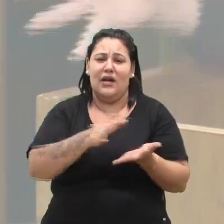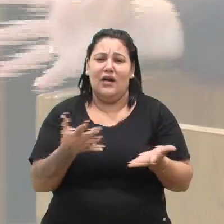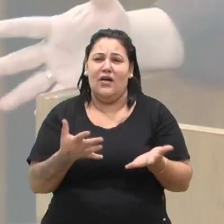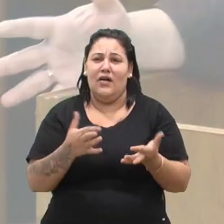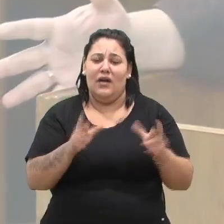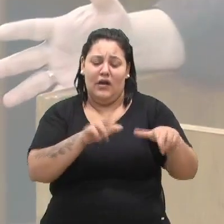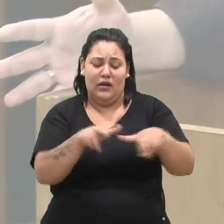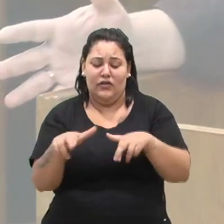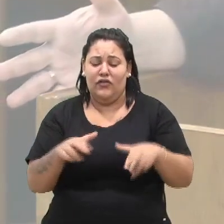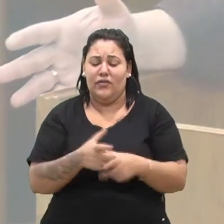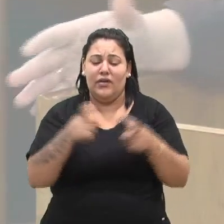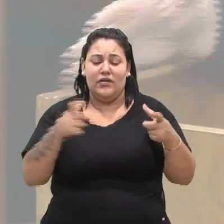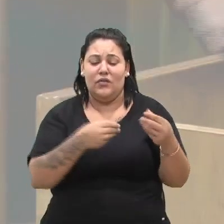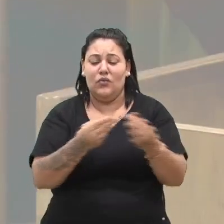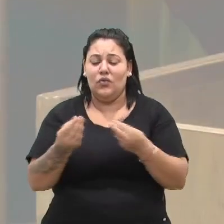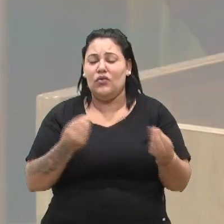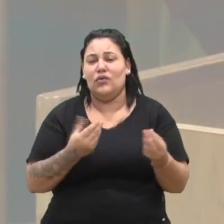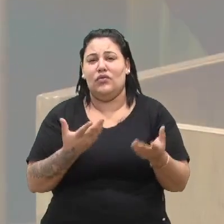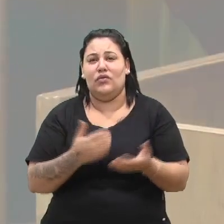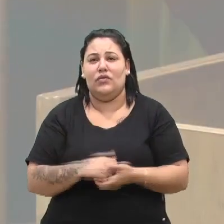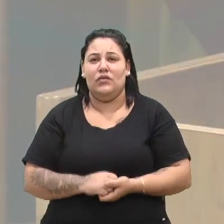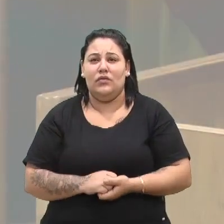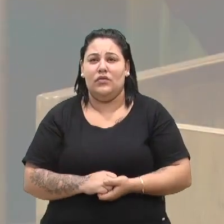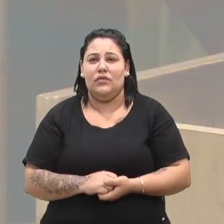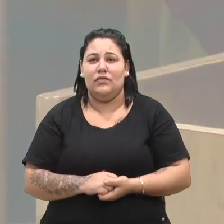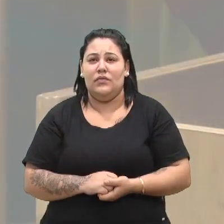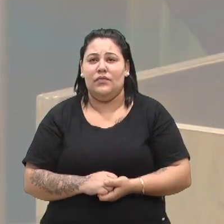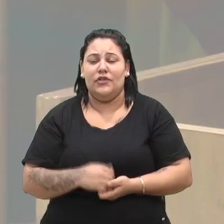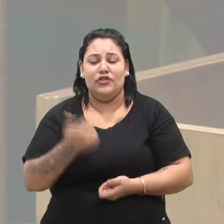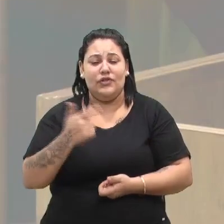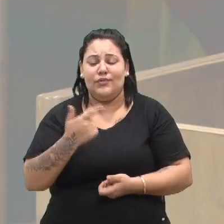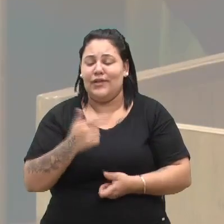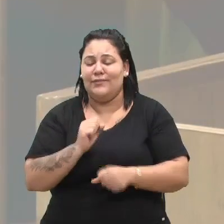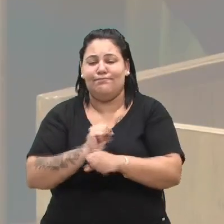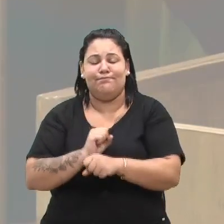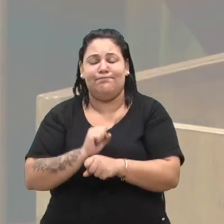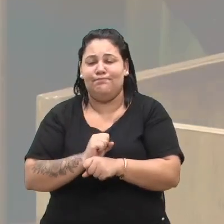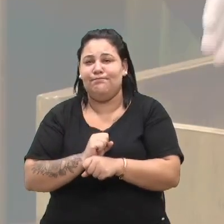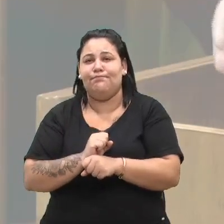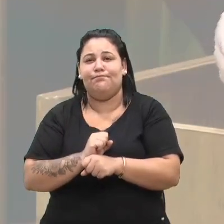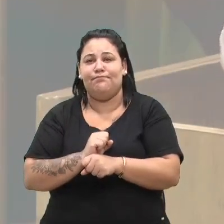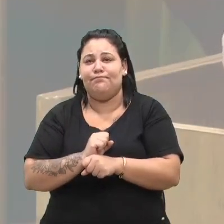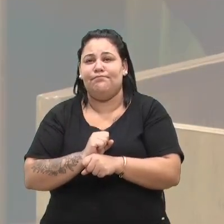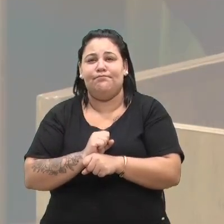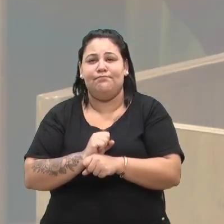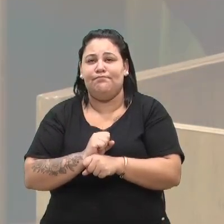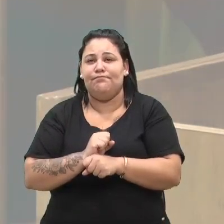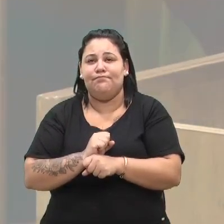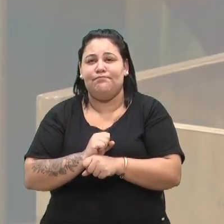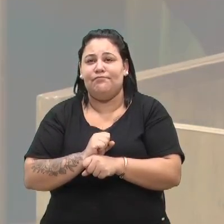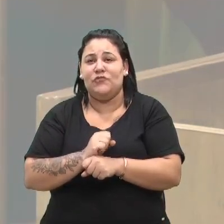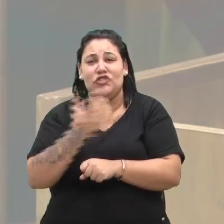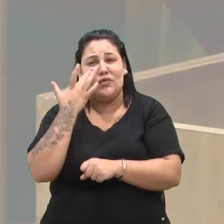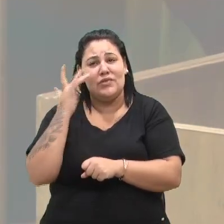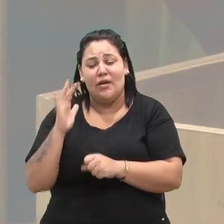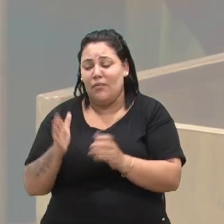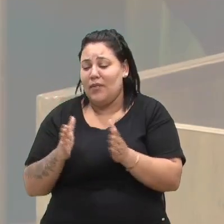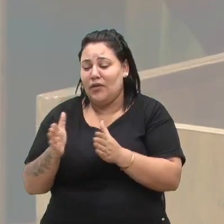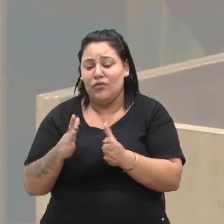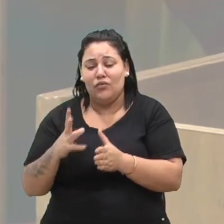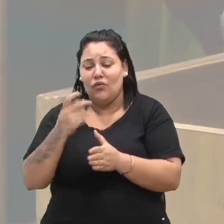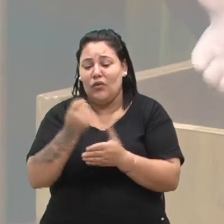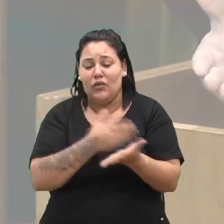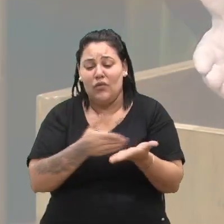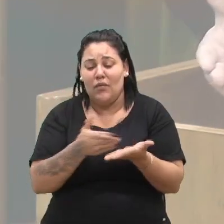cresceu muito. E a gente não tem expectativa de quando vai começar, de quando terá